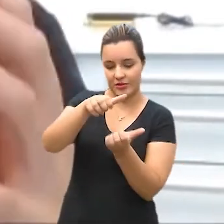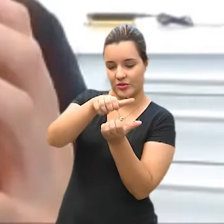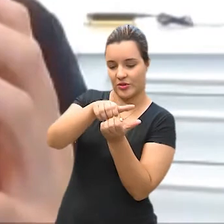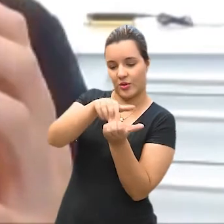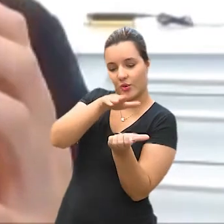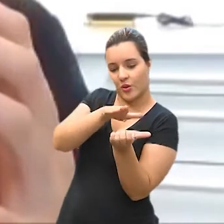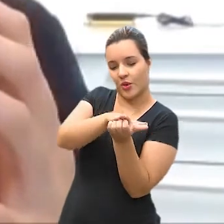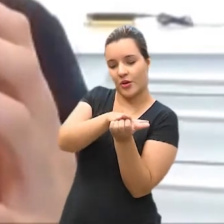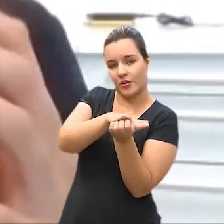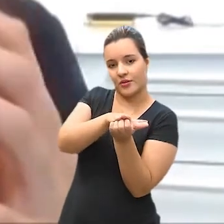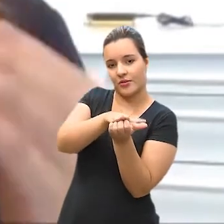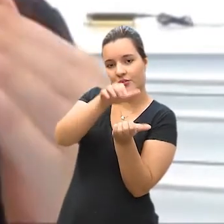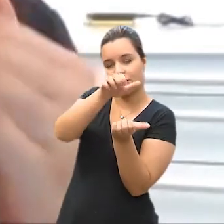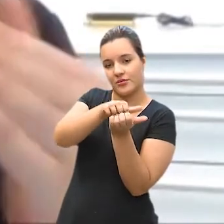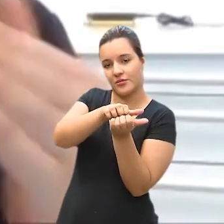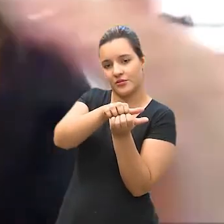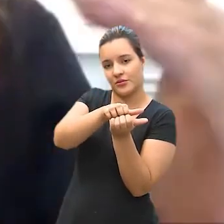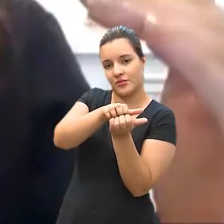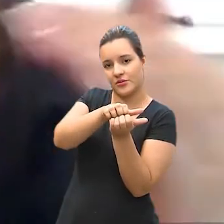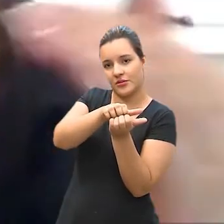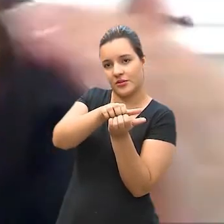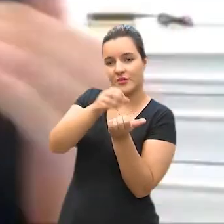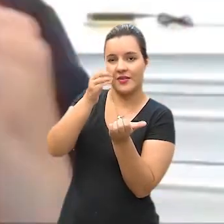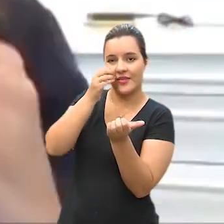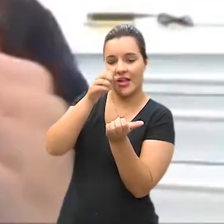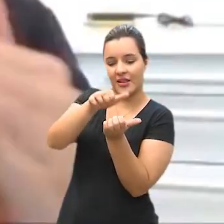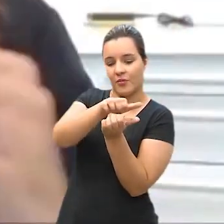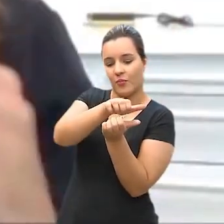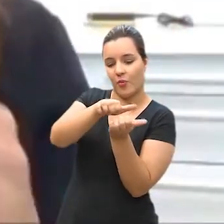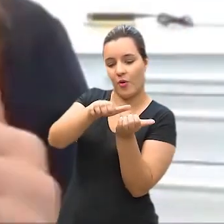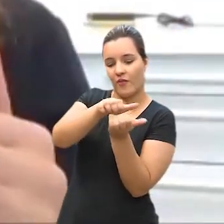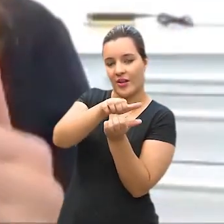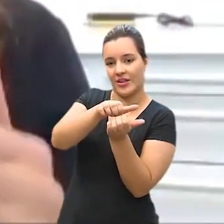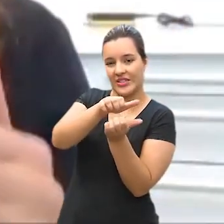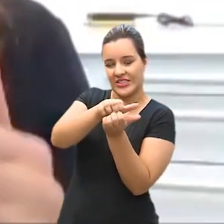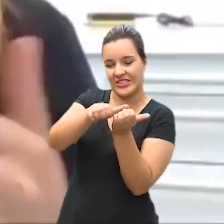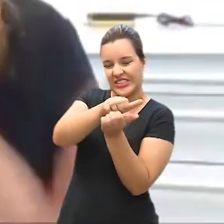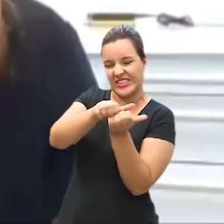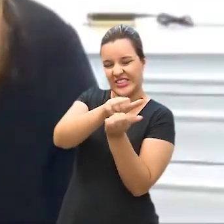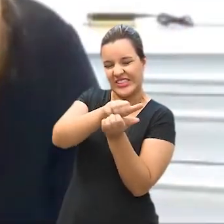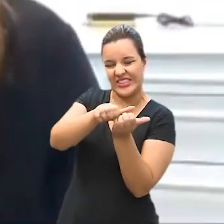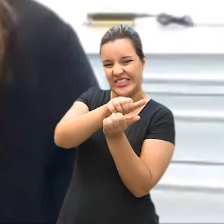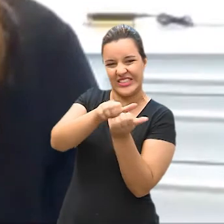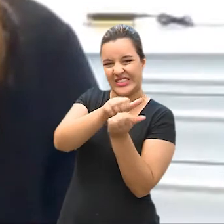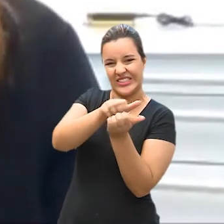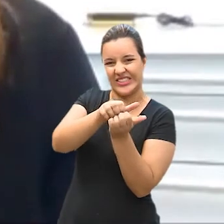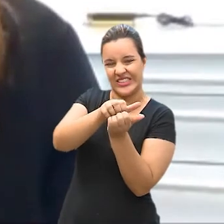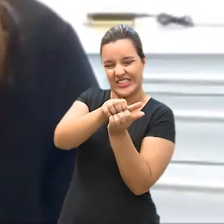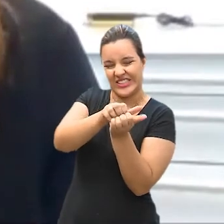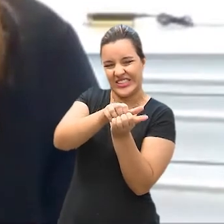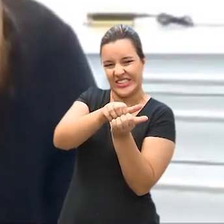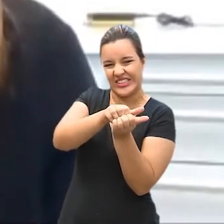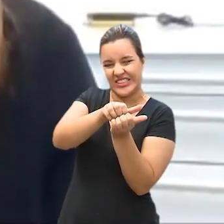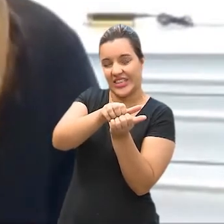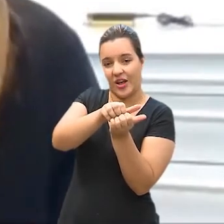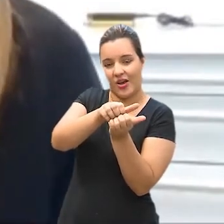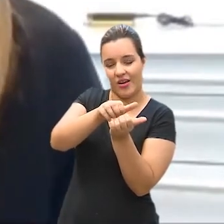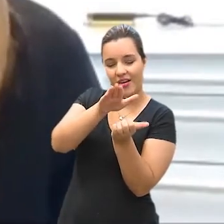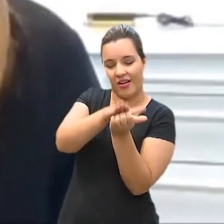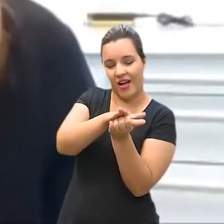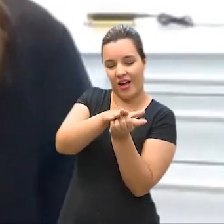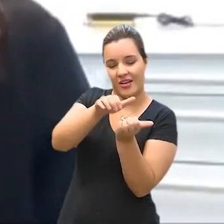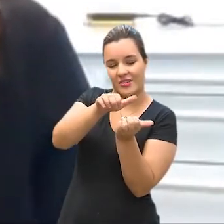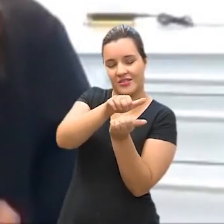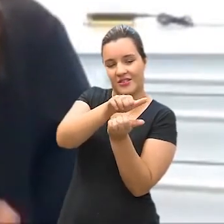essa mordida e consiga fazer os movimentos sem que prejudique os dentes, sem acontecer nenhum desgaste